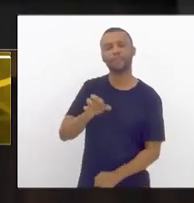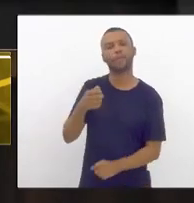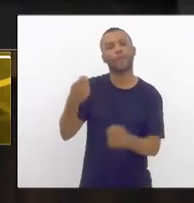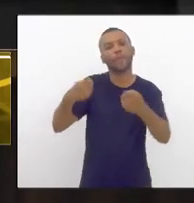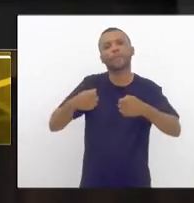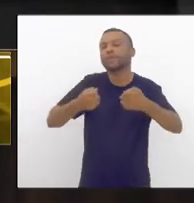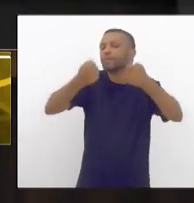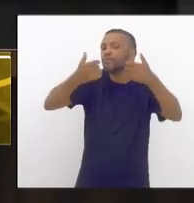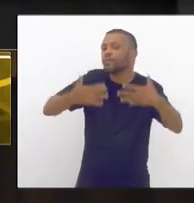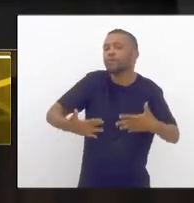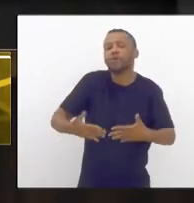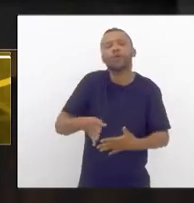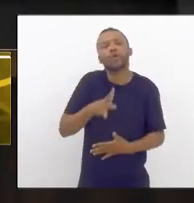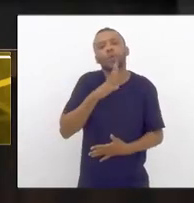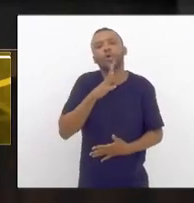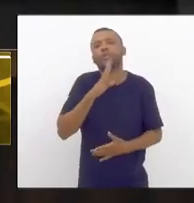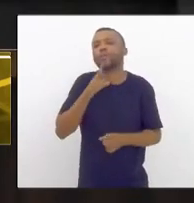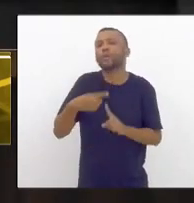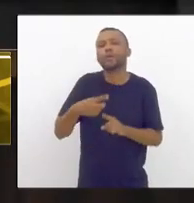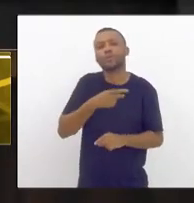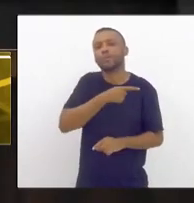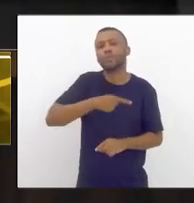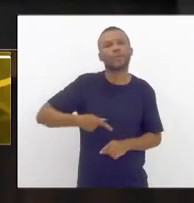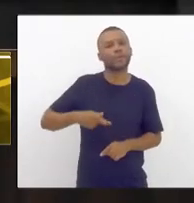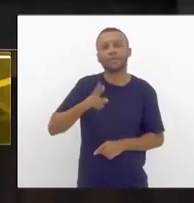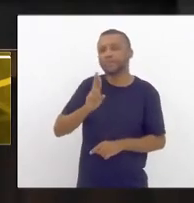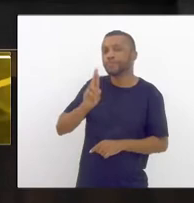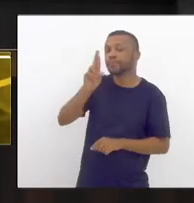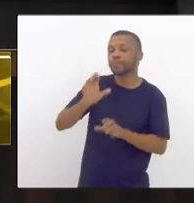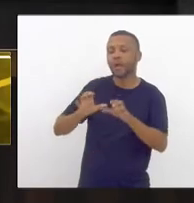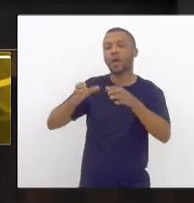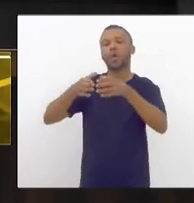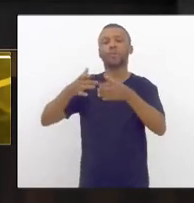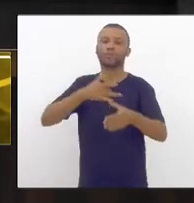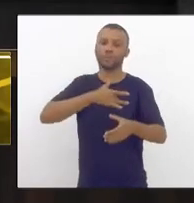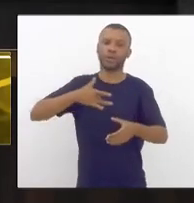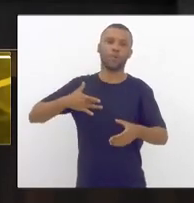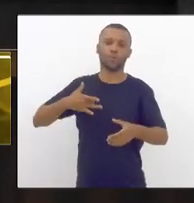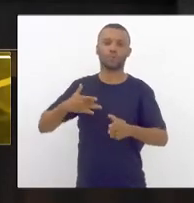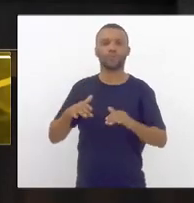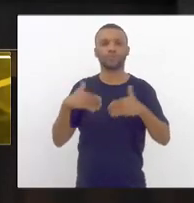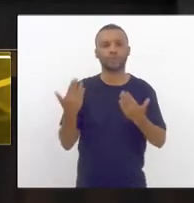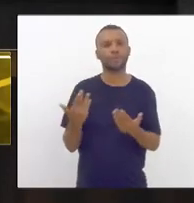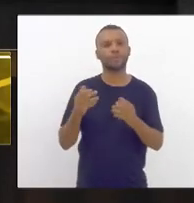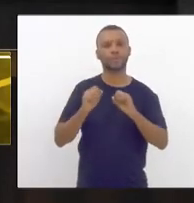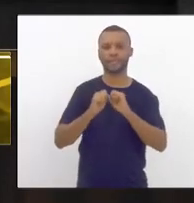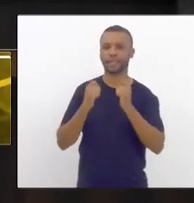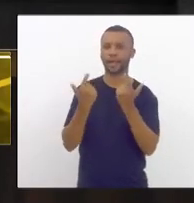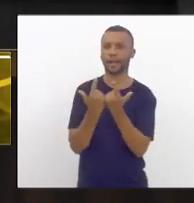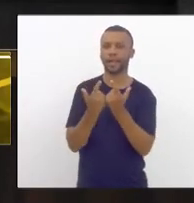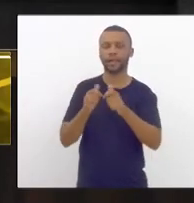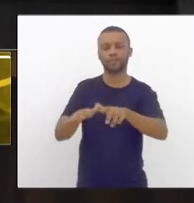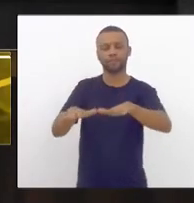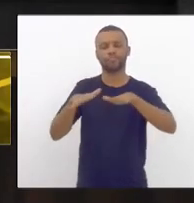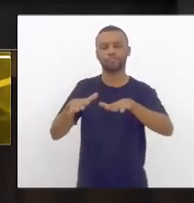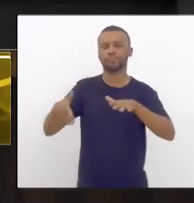é conheci porque eu sou presidente da Comissão de saúde então aqui nessa casa é durante a pandemia